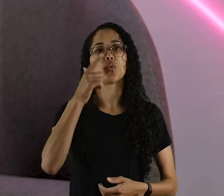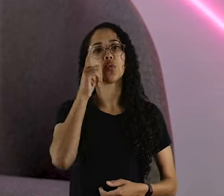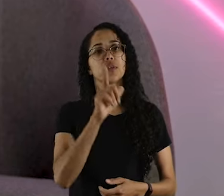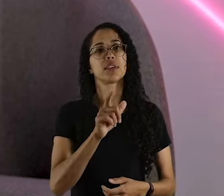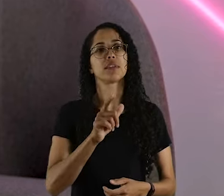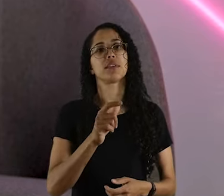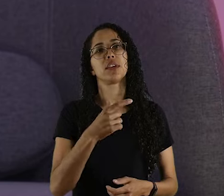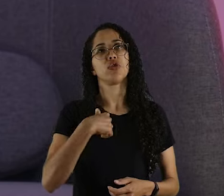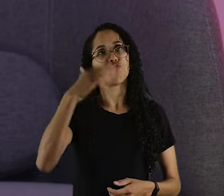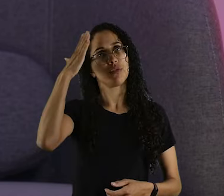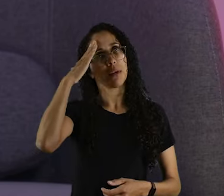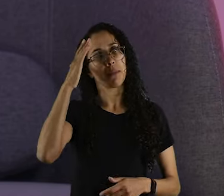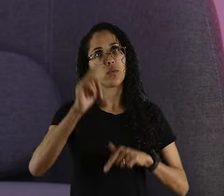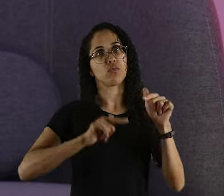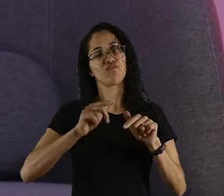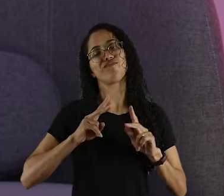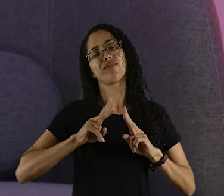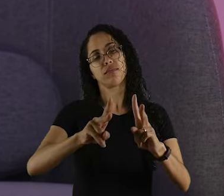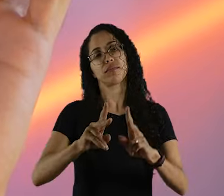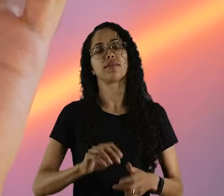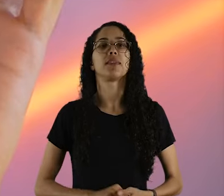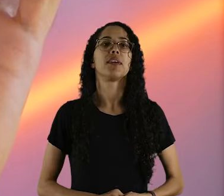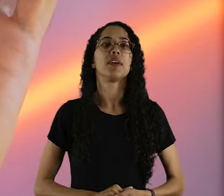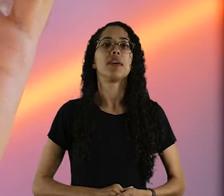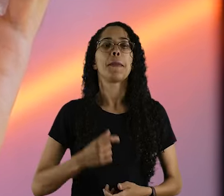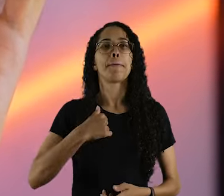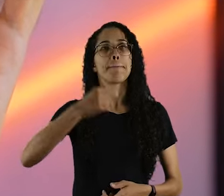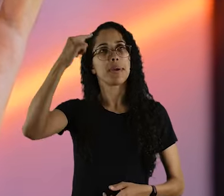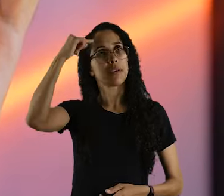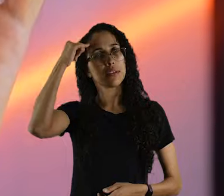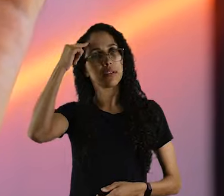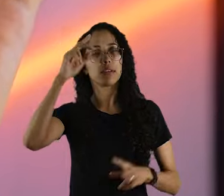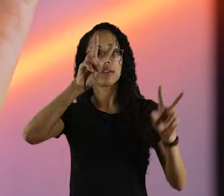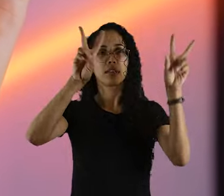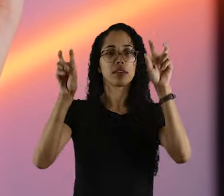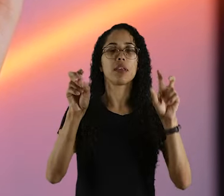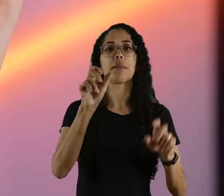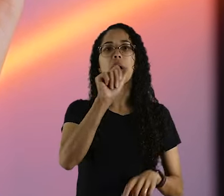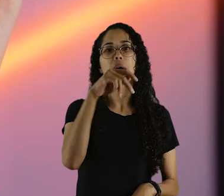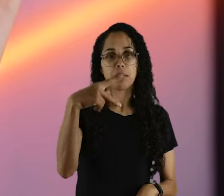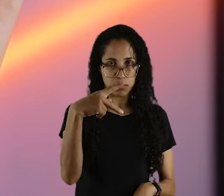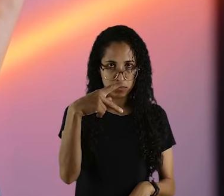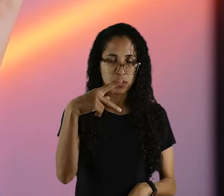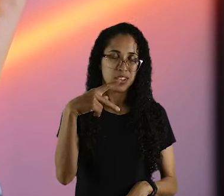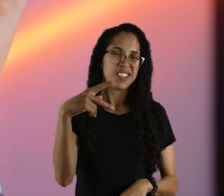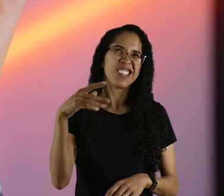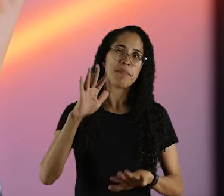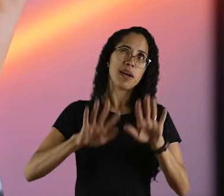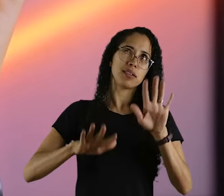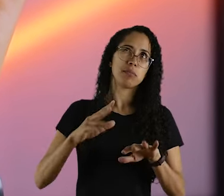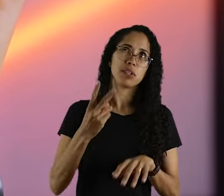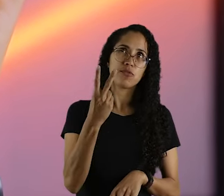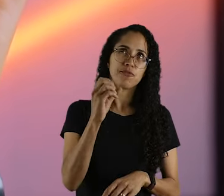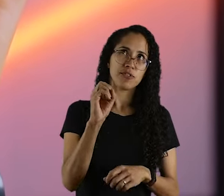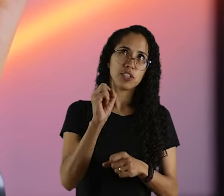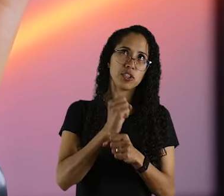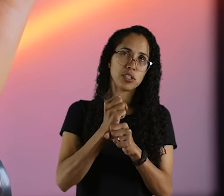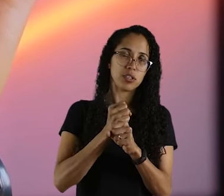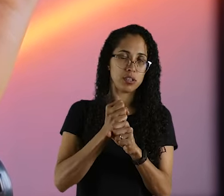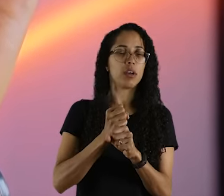continuar trabalhando. Pensando no longo prazo, na aposentadoria, já que eu já calculei uma média aí de 20 anos e tal, para